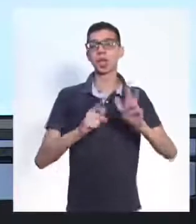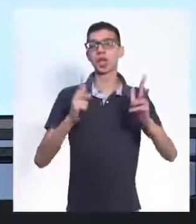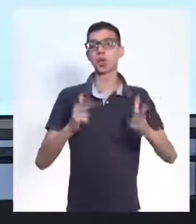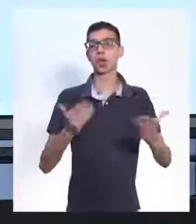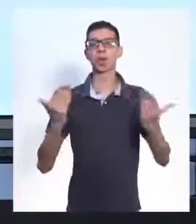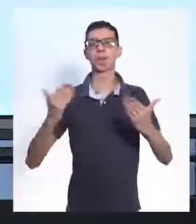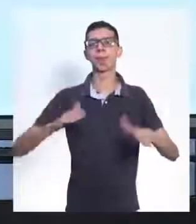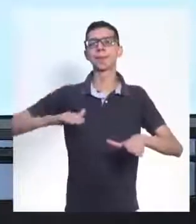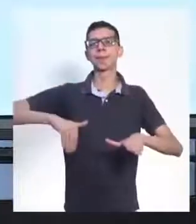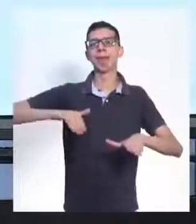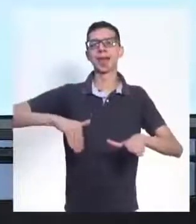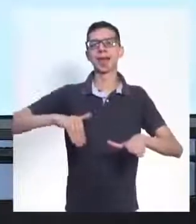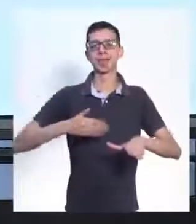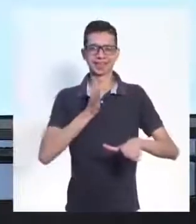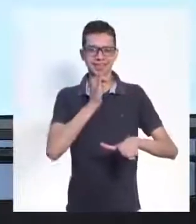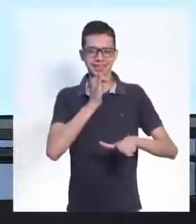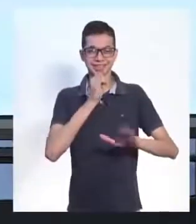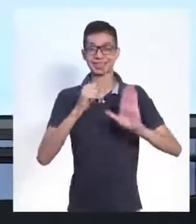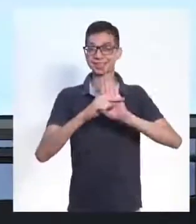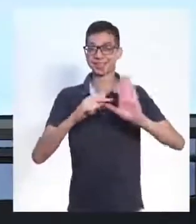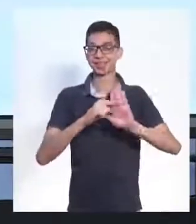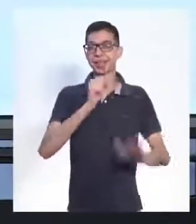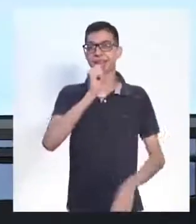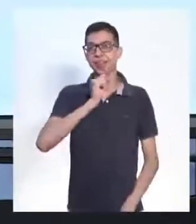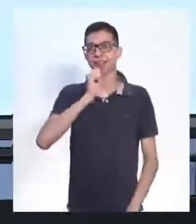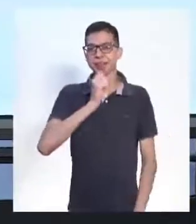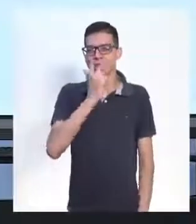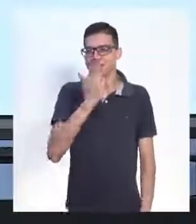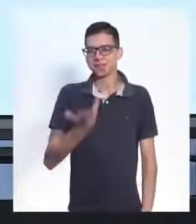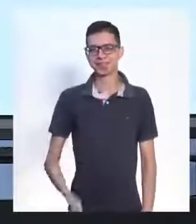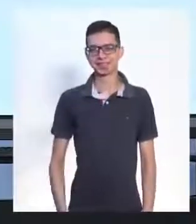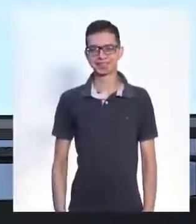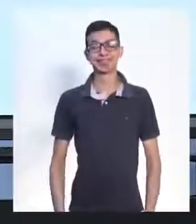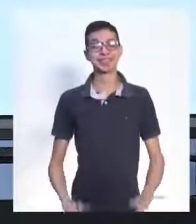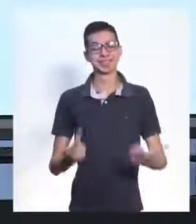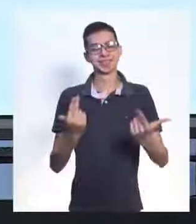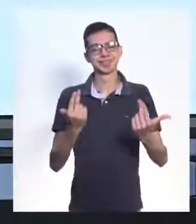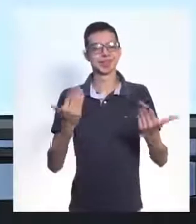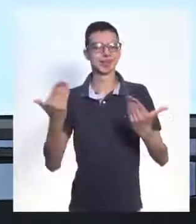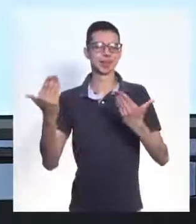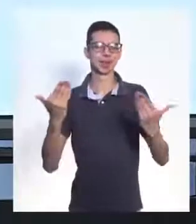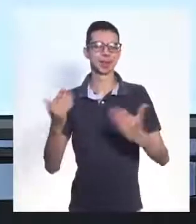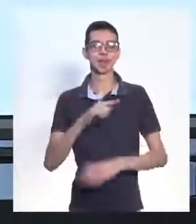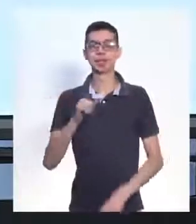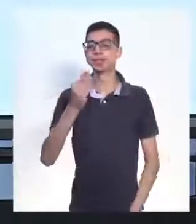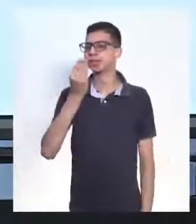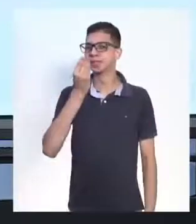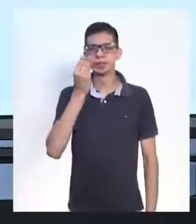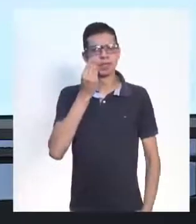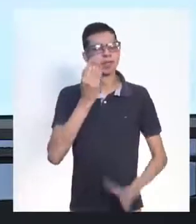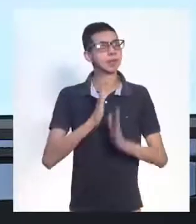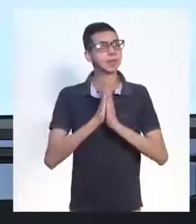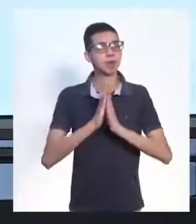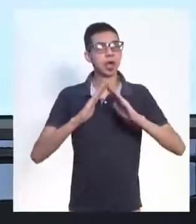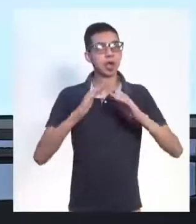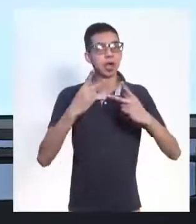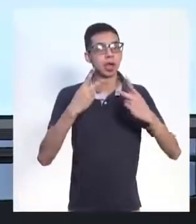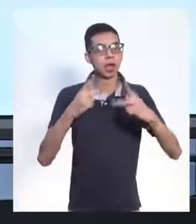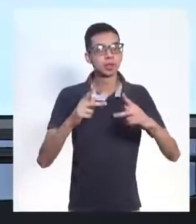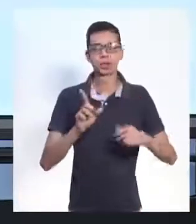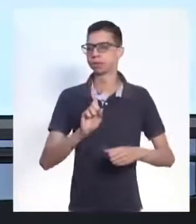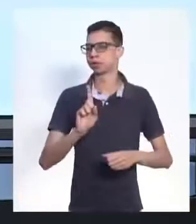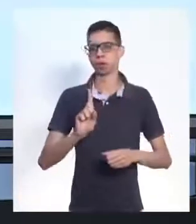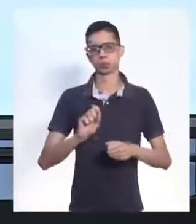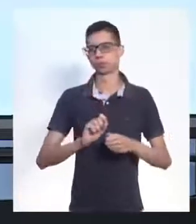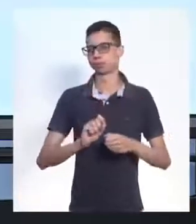ou menos essa relação aí do positivo e do negativo. Não tentem fazer esse experimento em casa, eu vou pedir, por favor, não